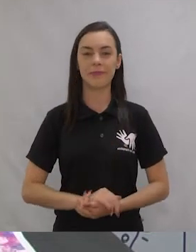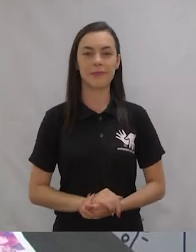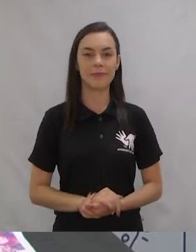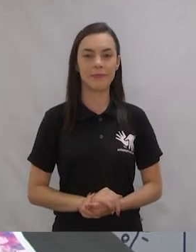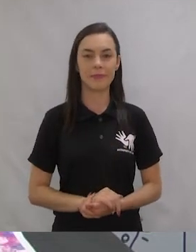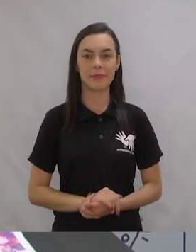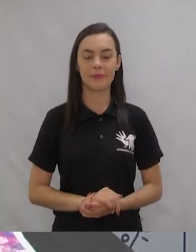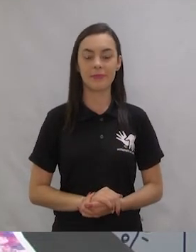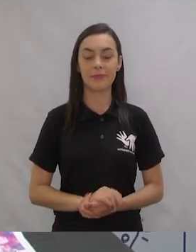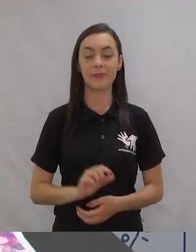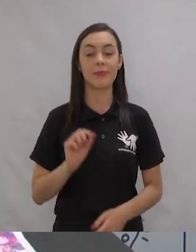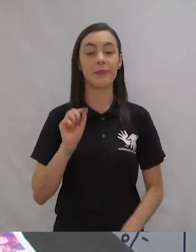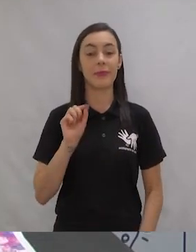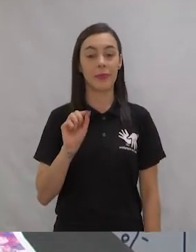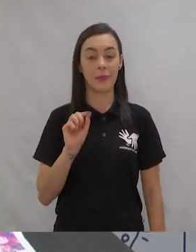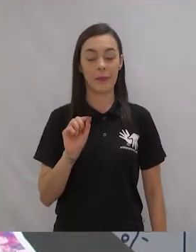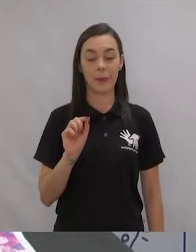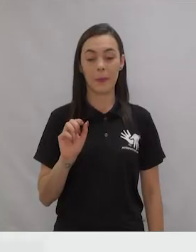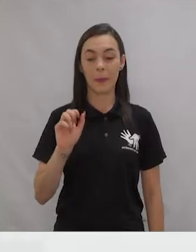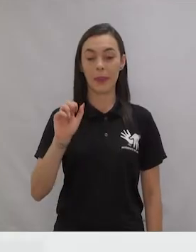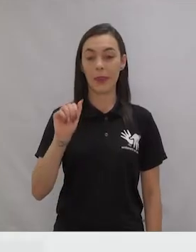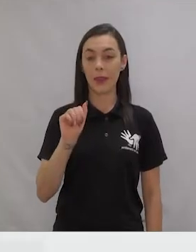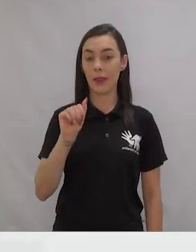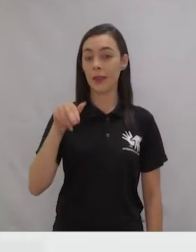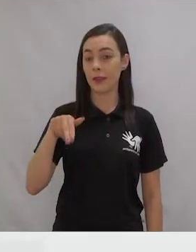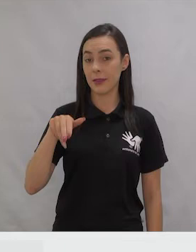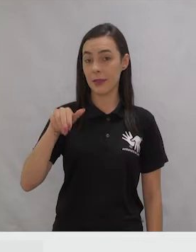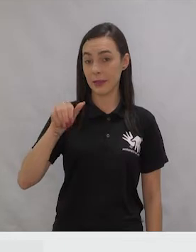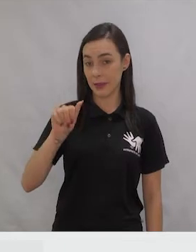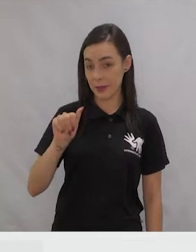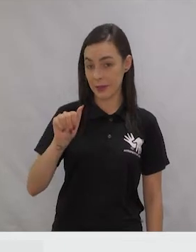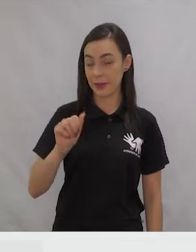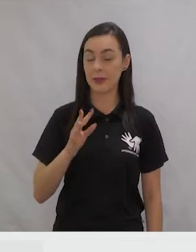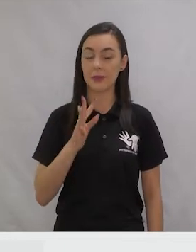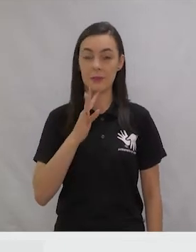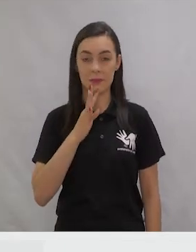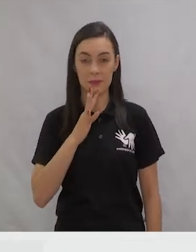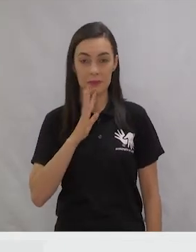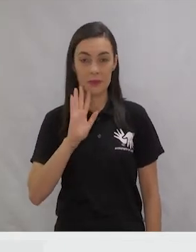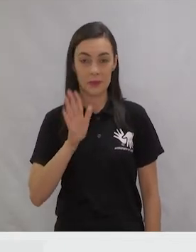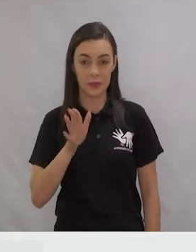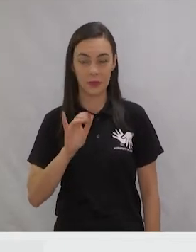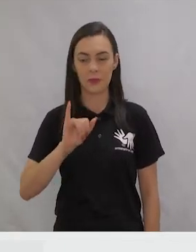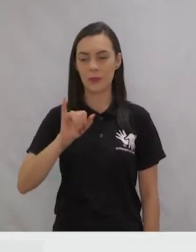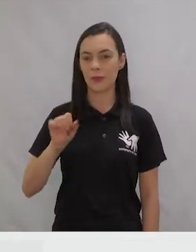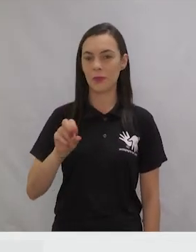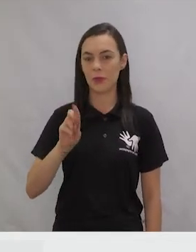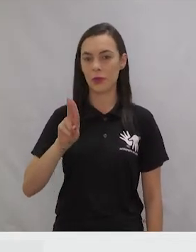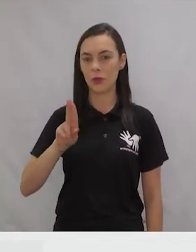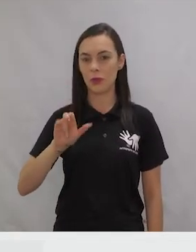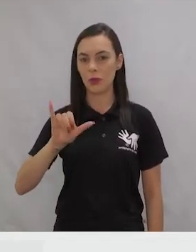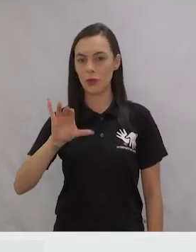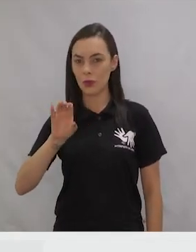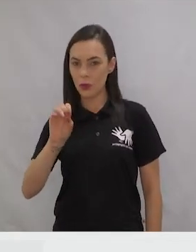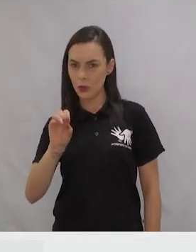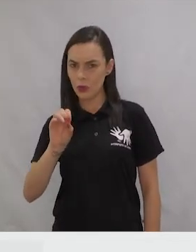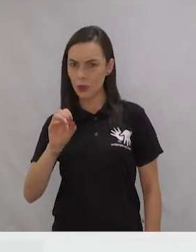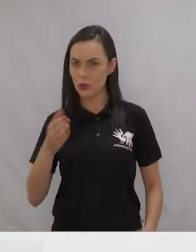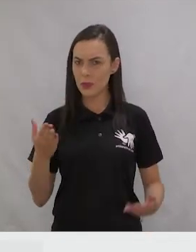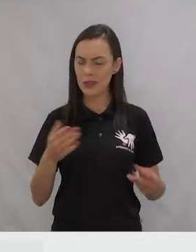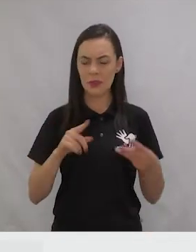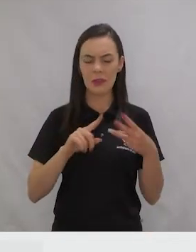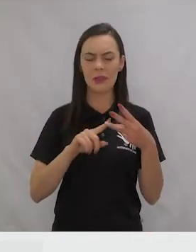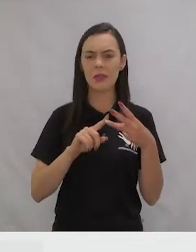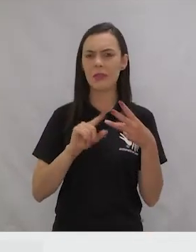problema. Nós temos a Ana, que já conhecemos, nós temos o Júlio, mas apareceu